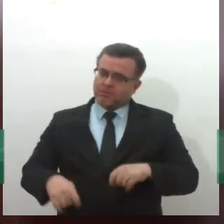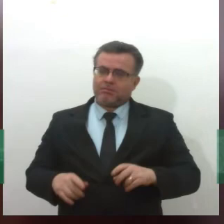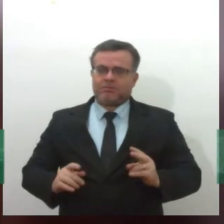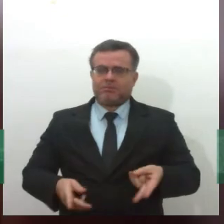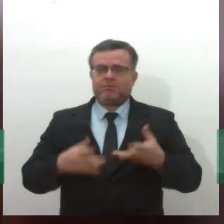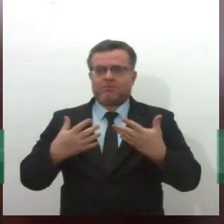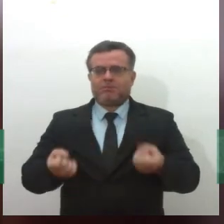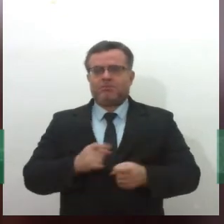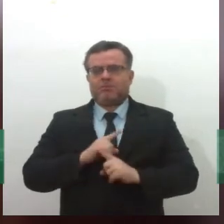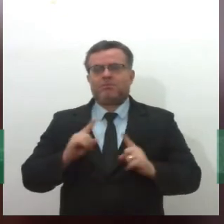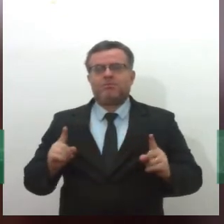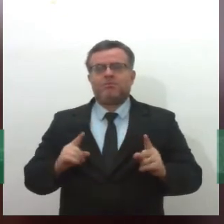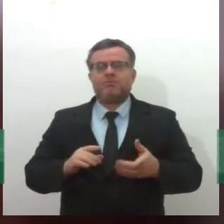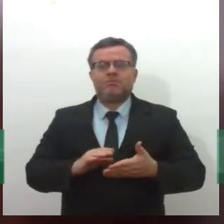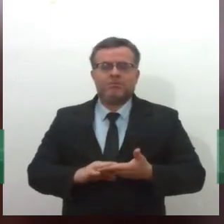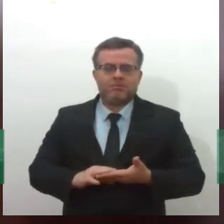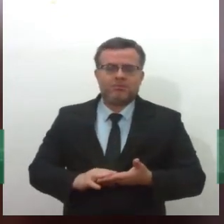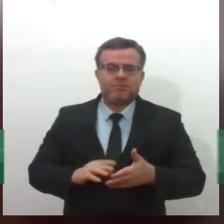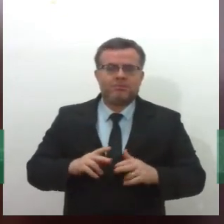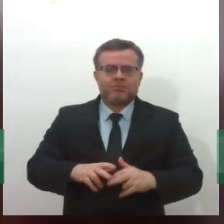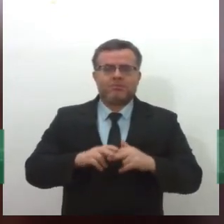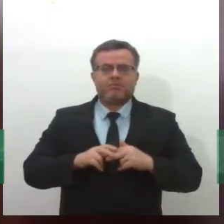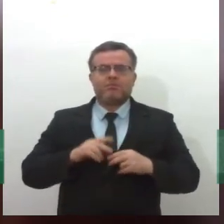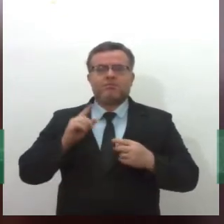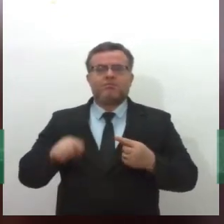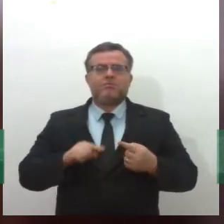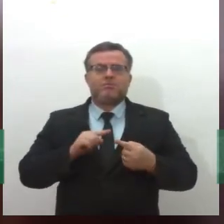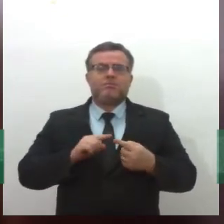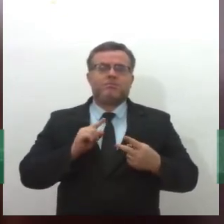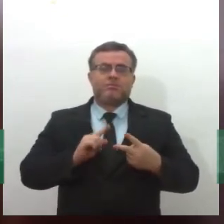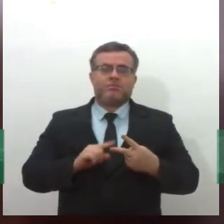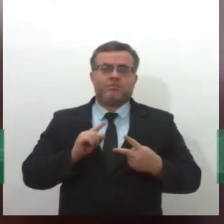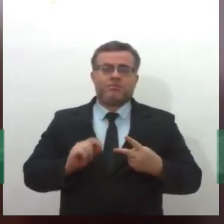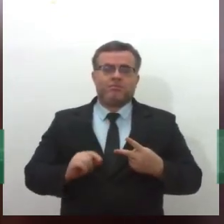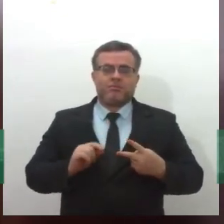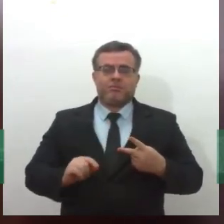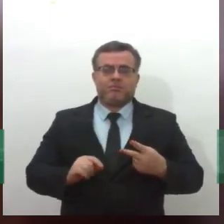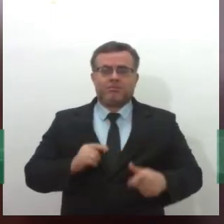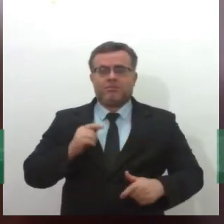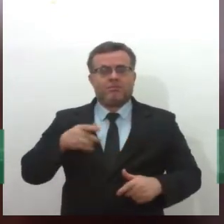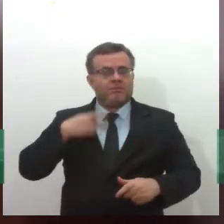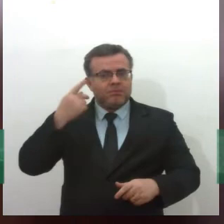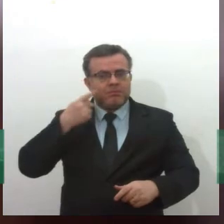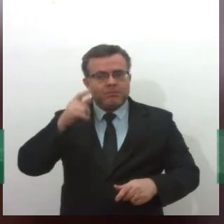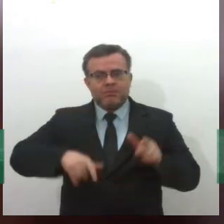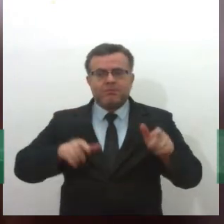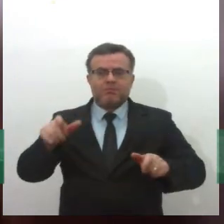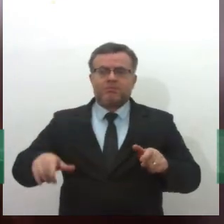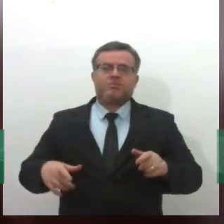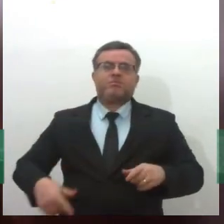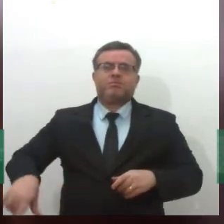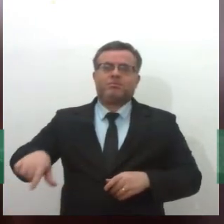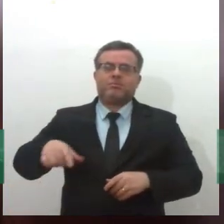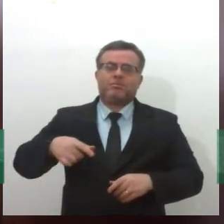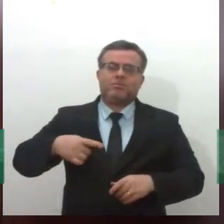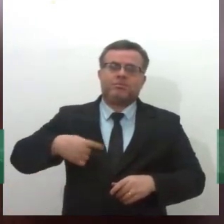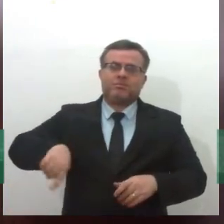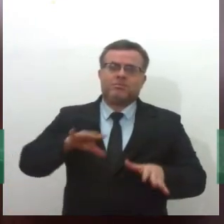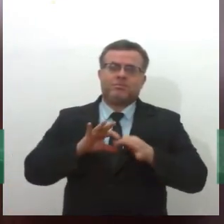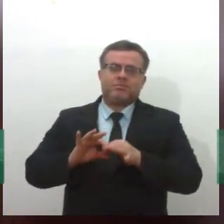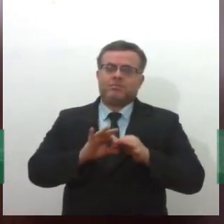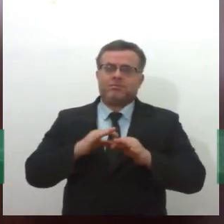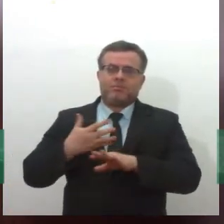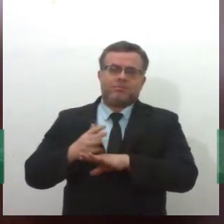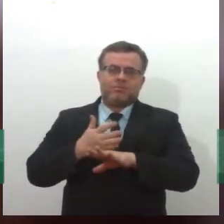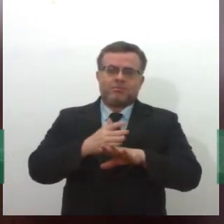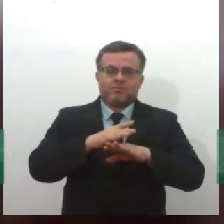ela. Então, isso é uma das atividades da Tenda, e a outra é a formação política de mulheres, né? E a gente treina